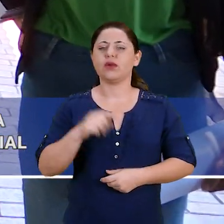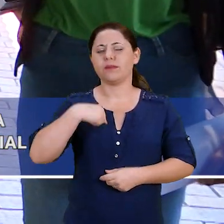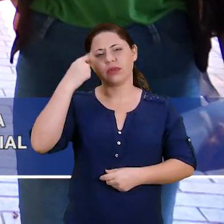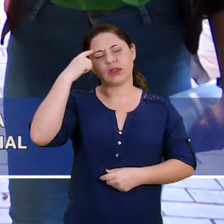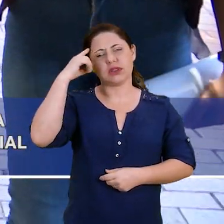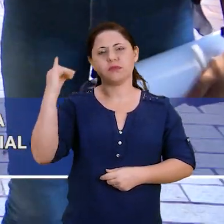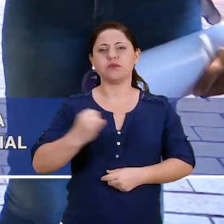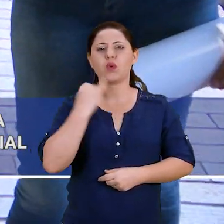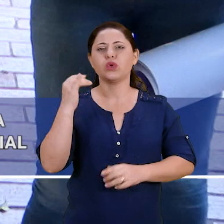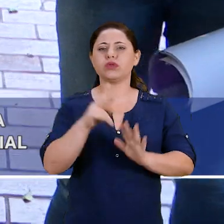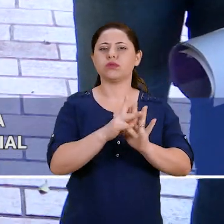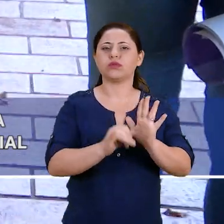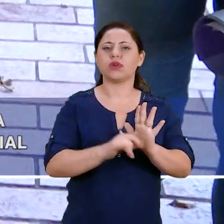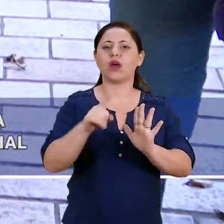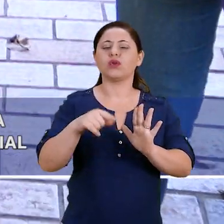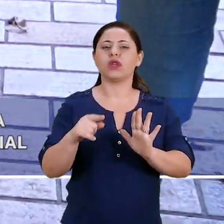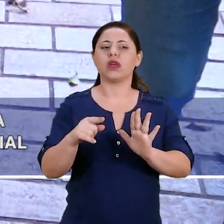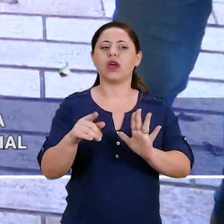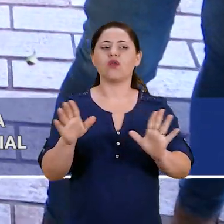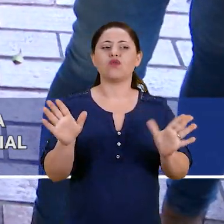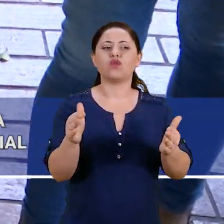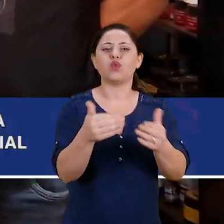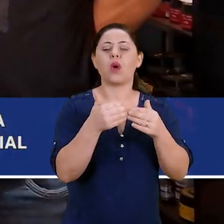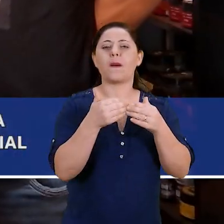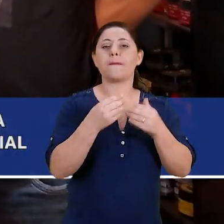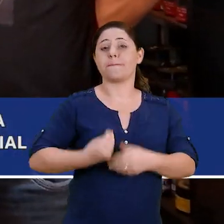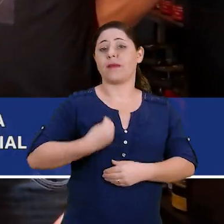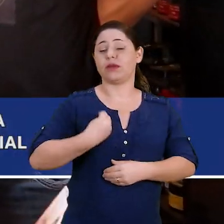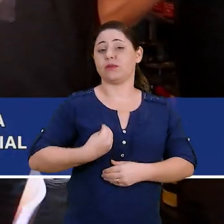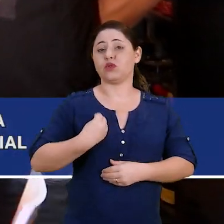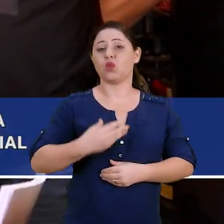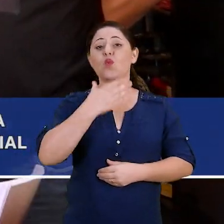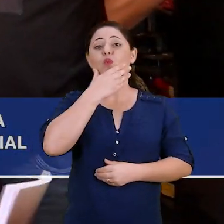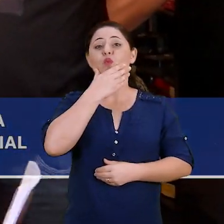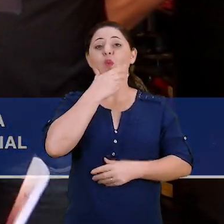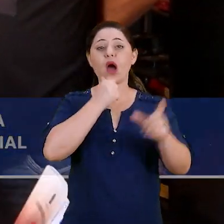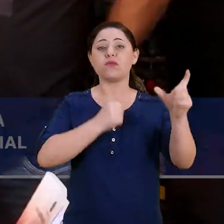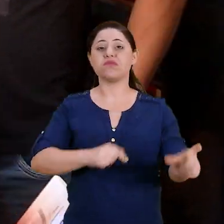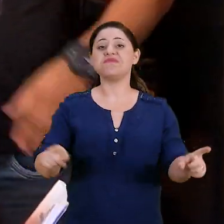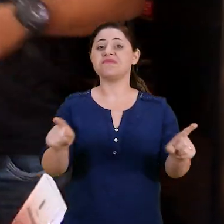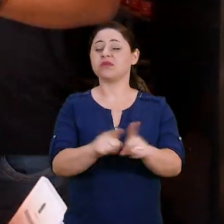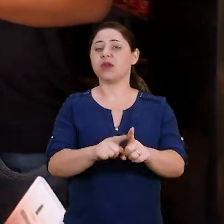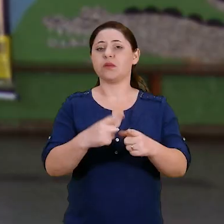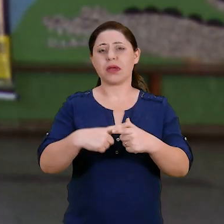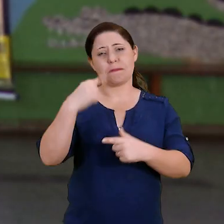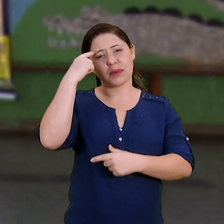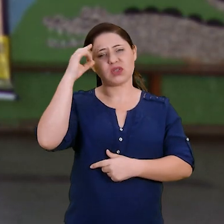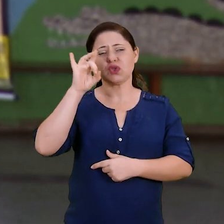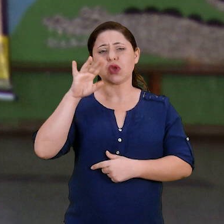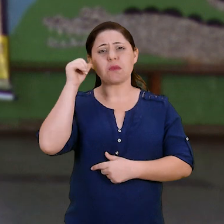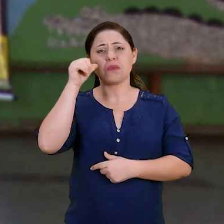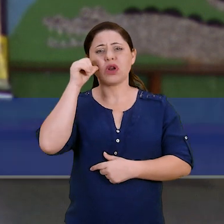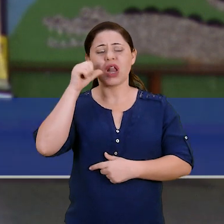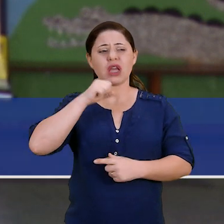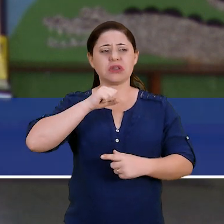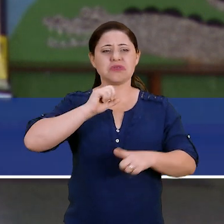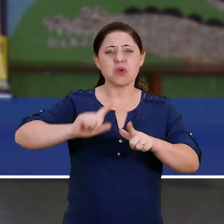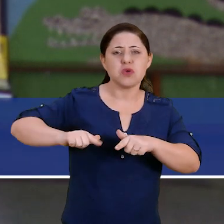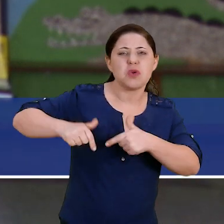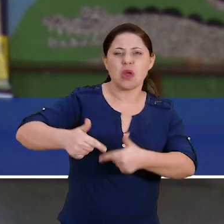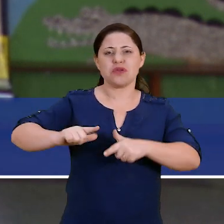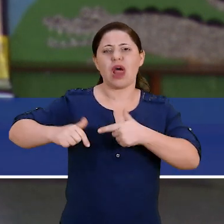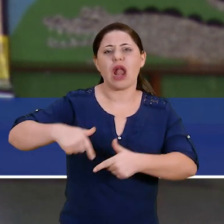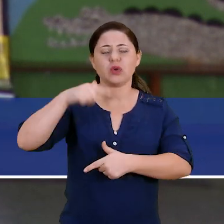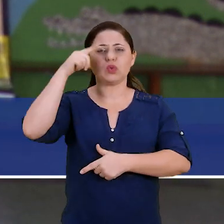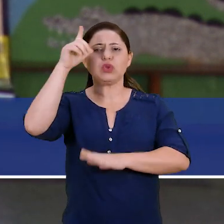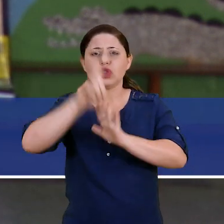eu achei muito interessante desse projeto é que ele envolve a participação também dos homens, porque a gente fica muito vinculado que é somente as mulheres que